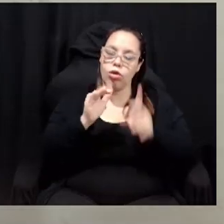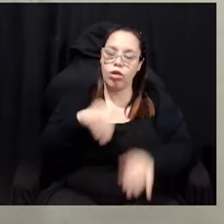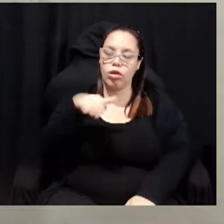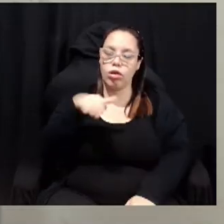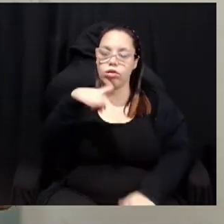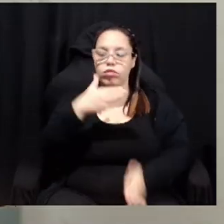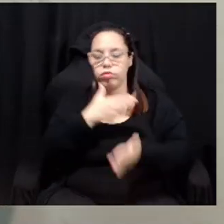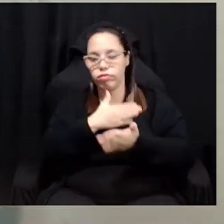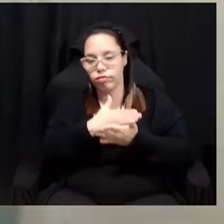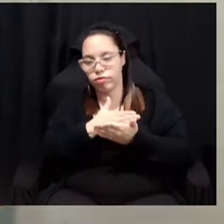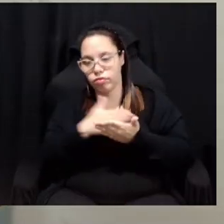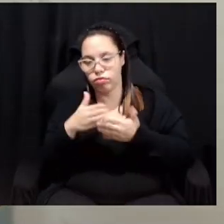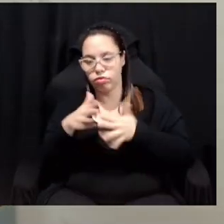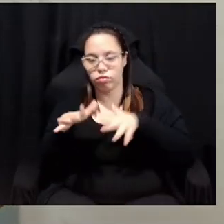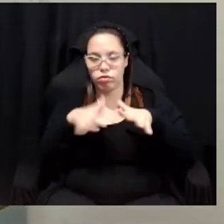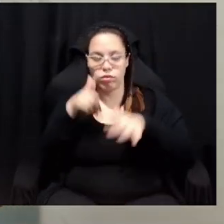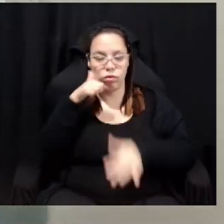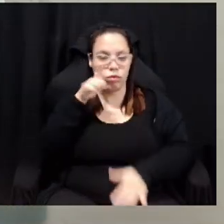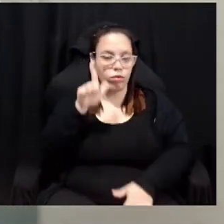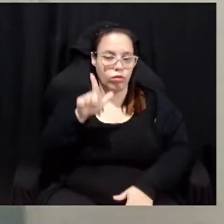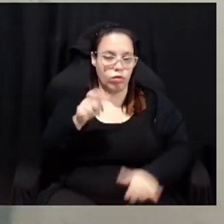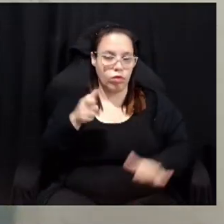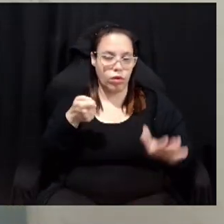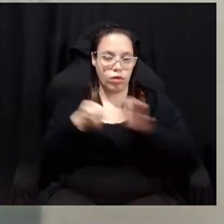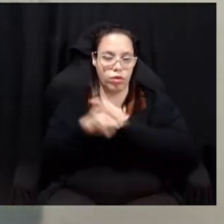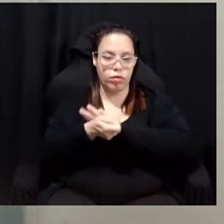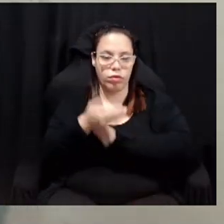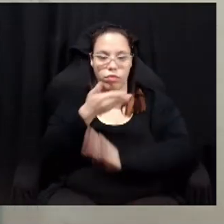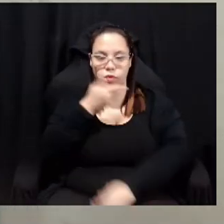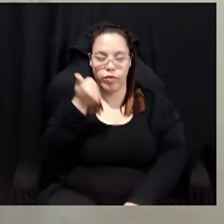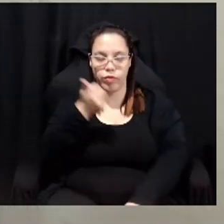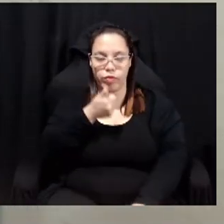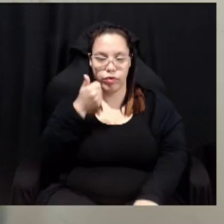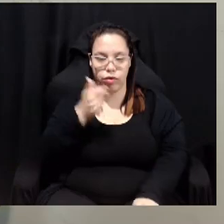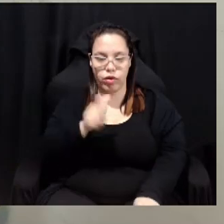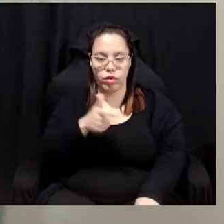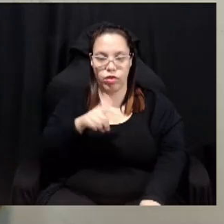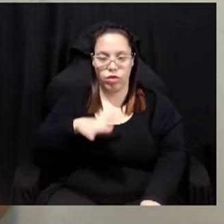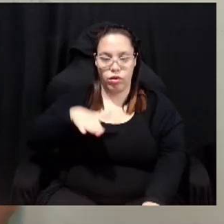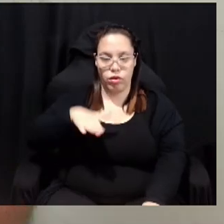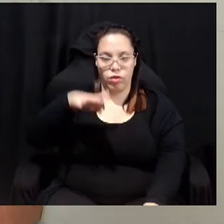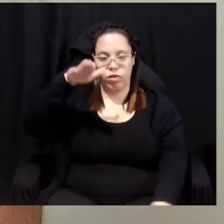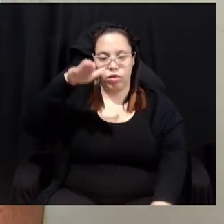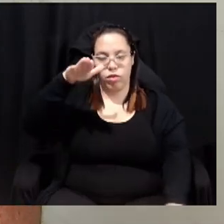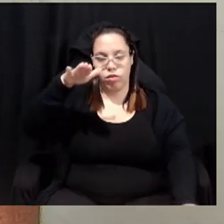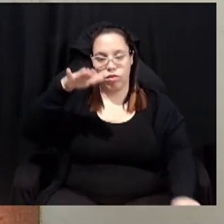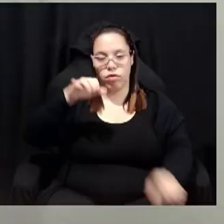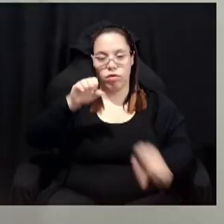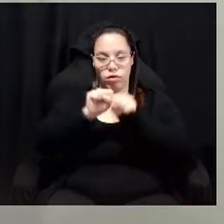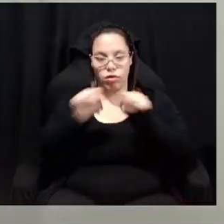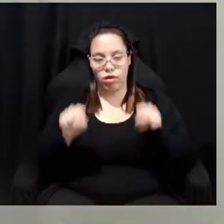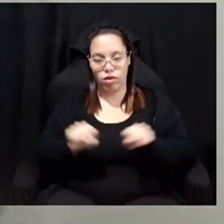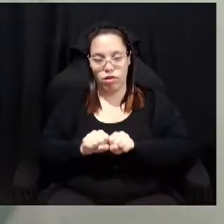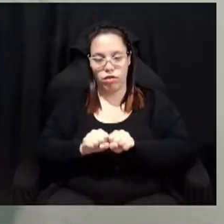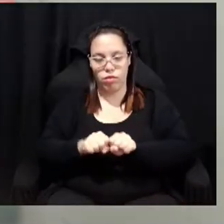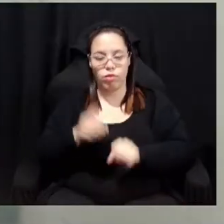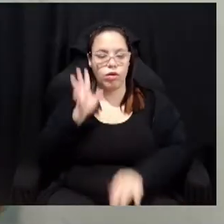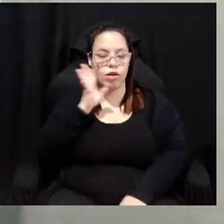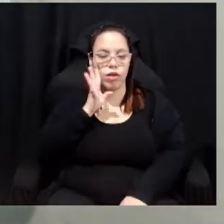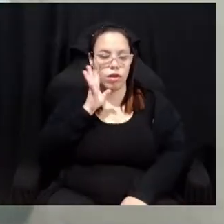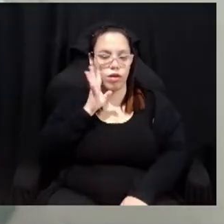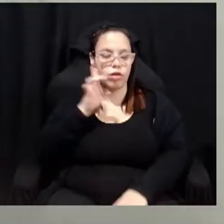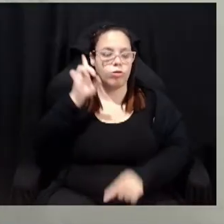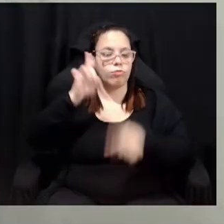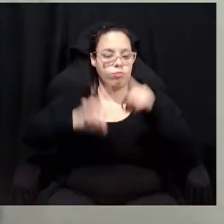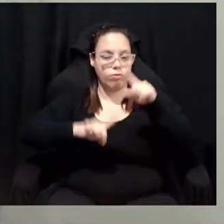desse momento ele consegue aplicar em ferramentas melhores, em crescimento, em sistemas, enfim, é muito bacana. Com a diversidade de